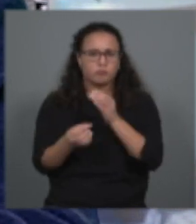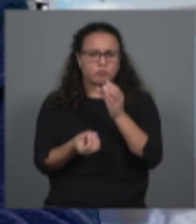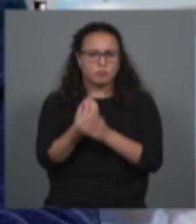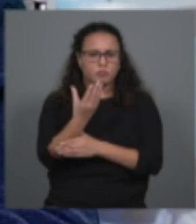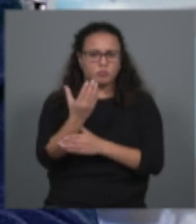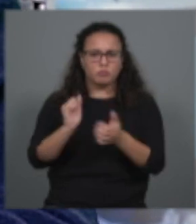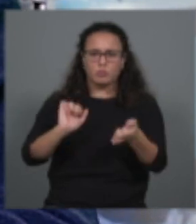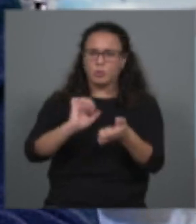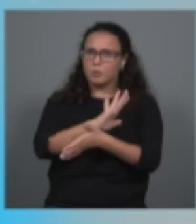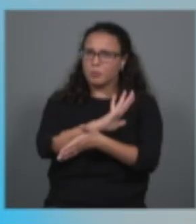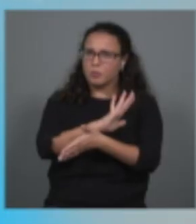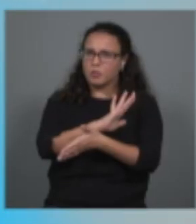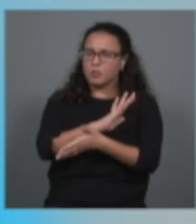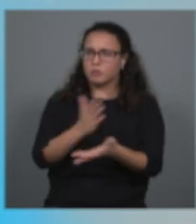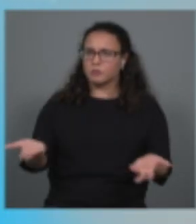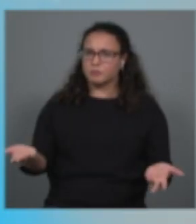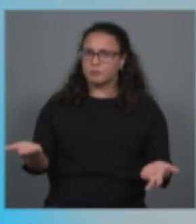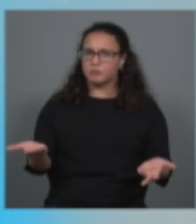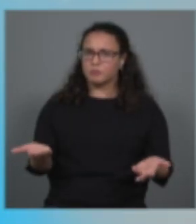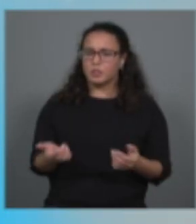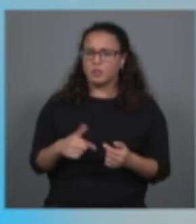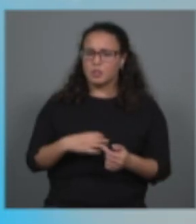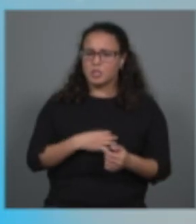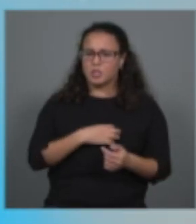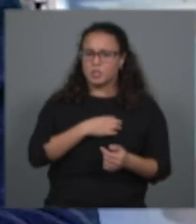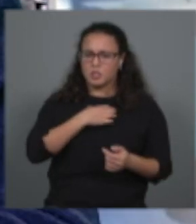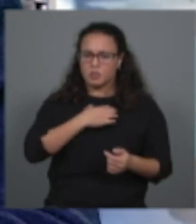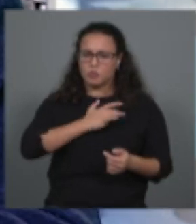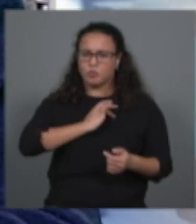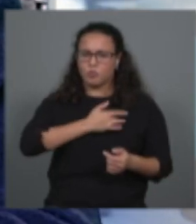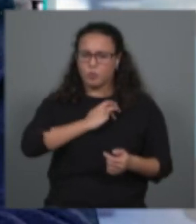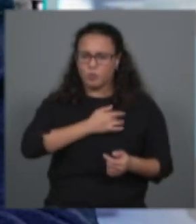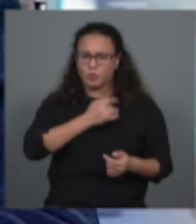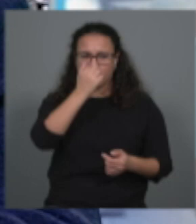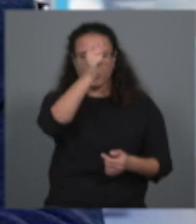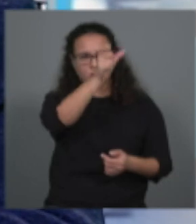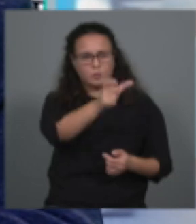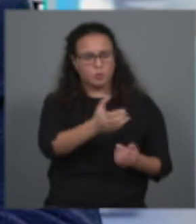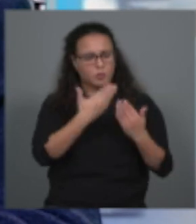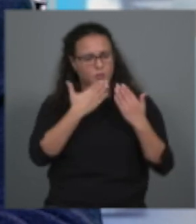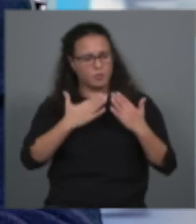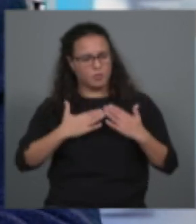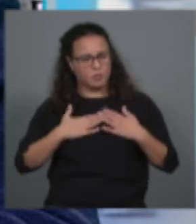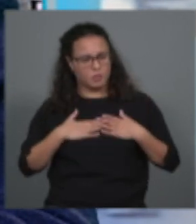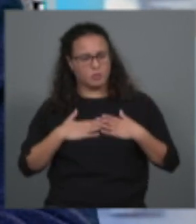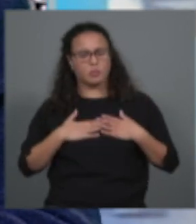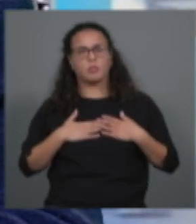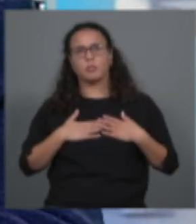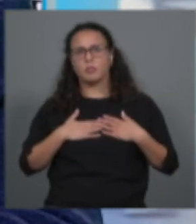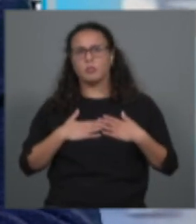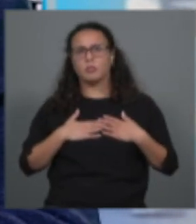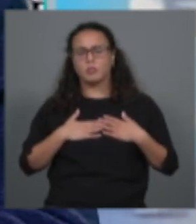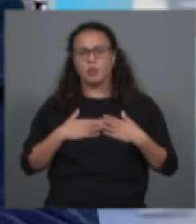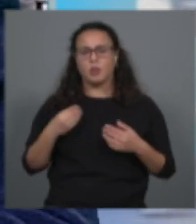ato de gratidão, porque se sentiam amados por ele, e ele se preocupava com com a